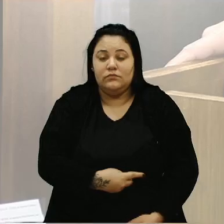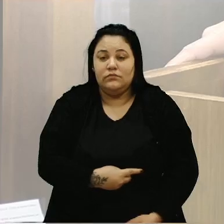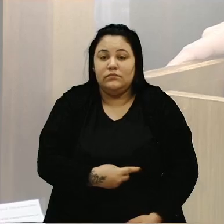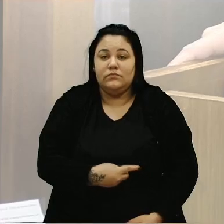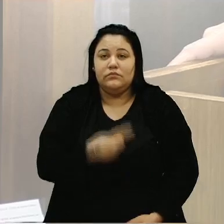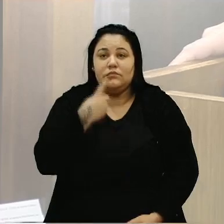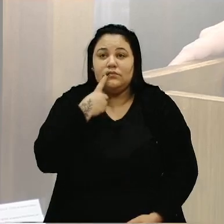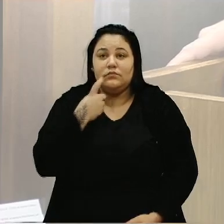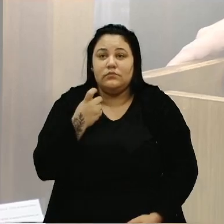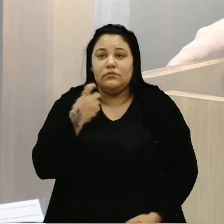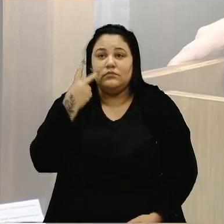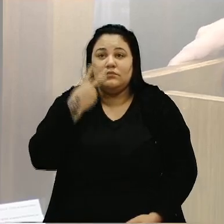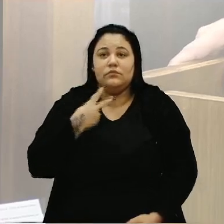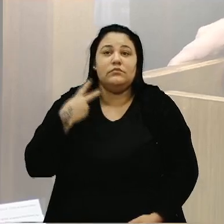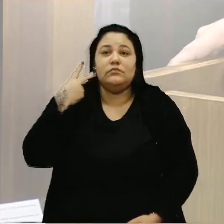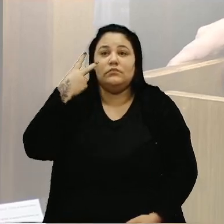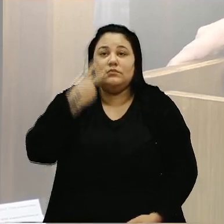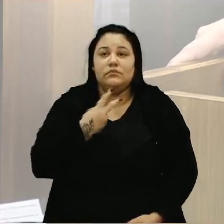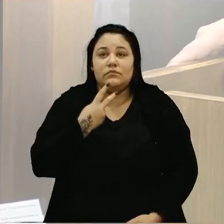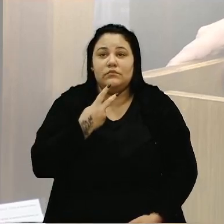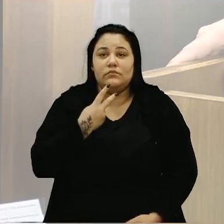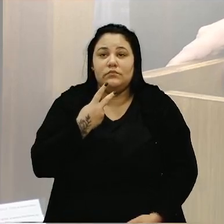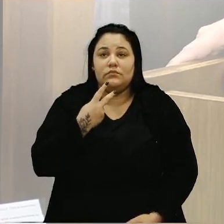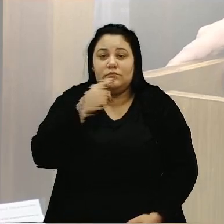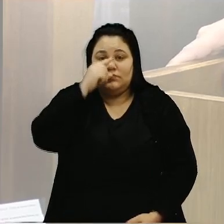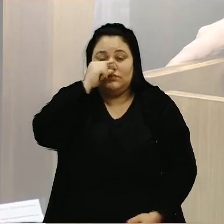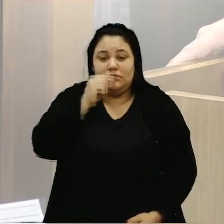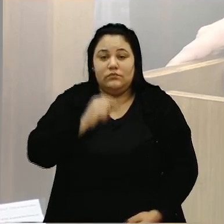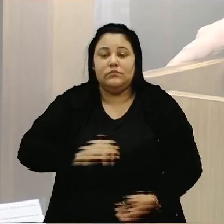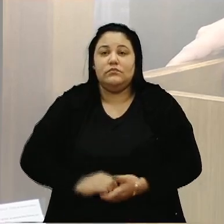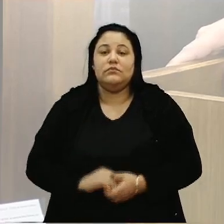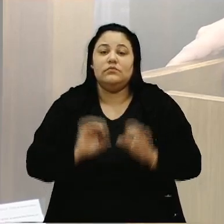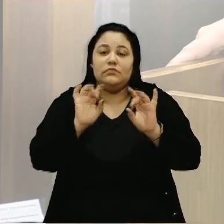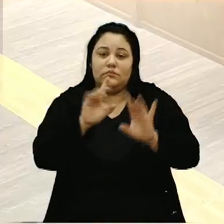Rose Frigeri e vereador Sandro Fantinel. Era isso, presidente.